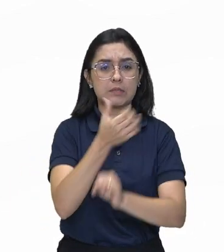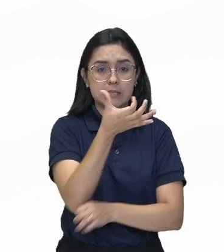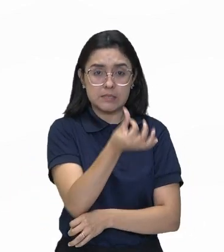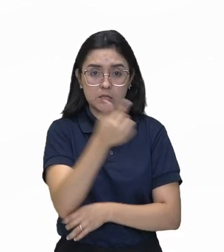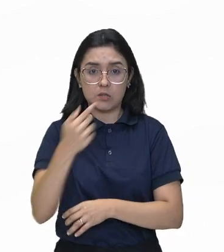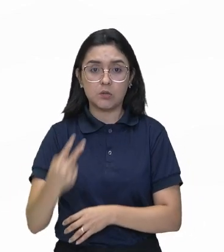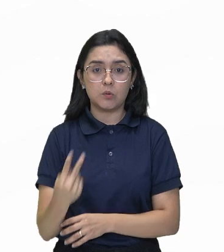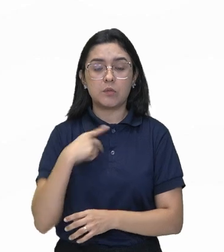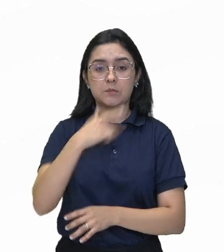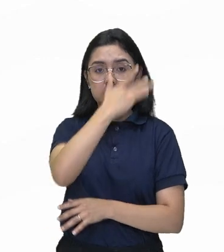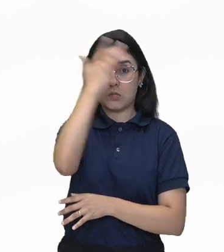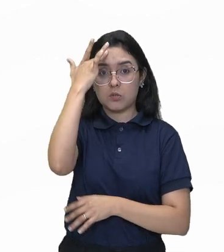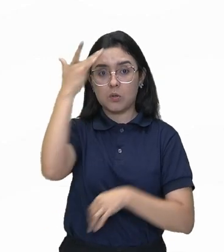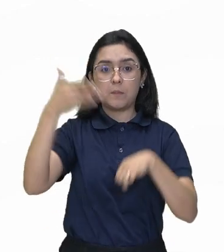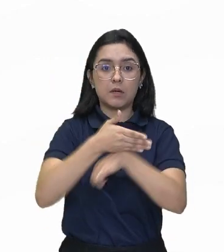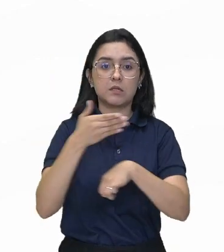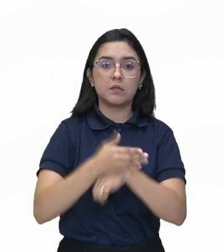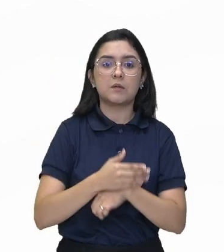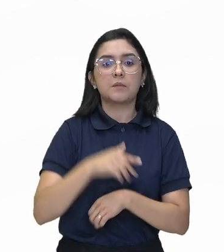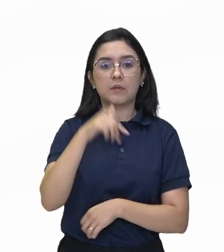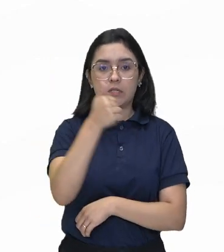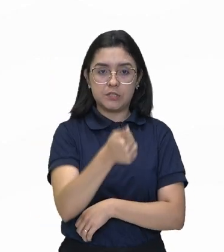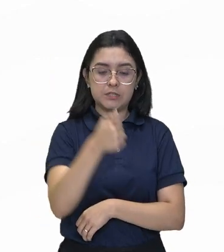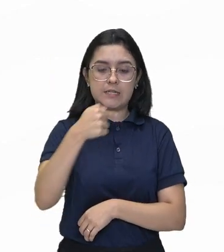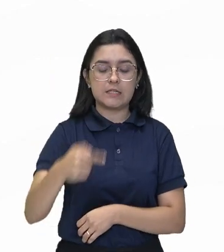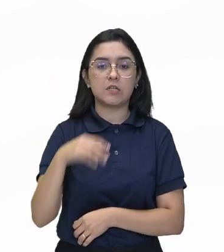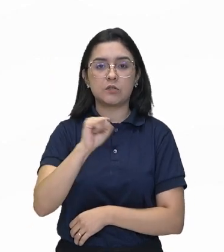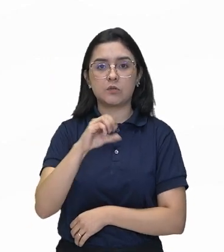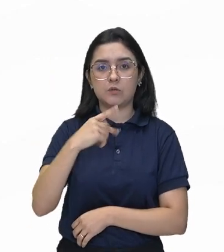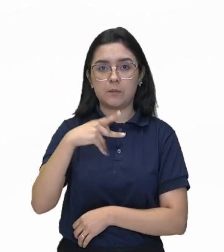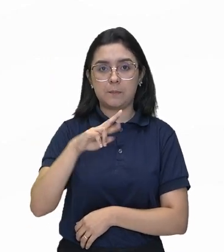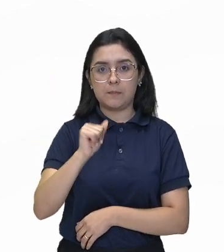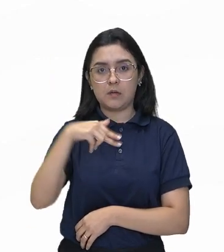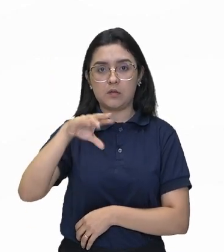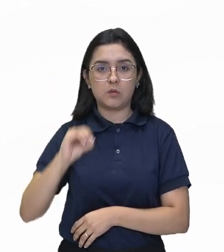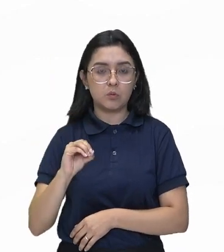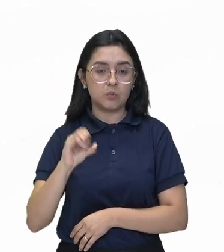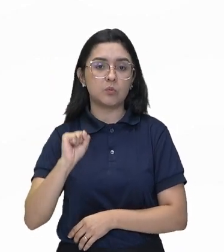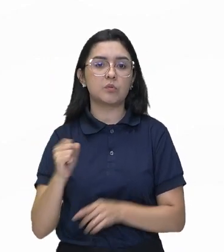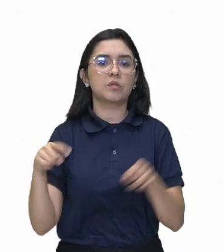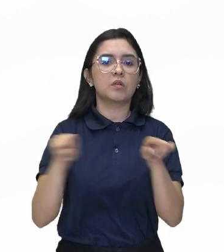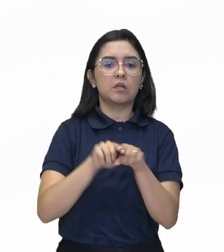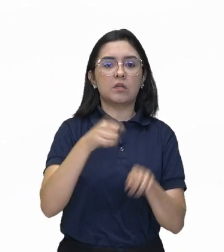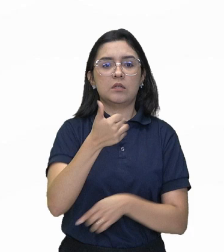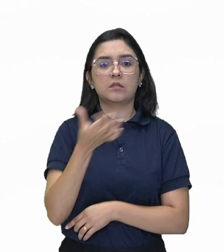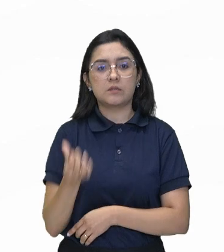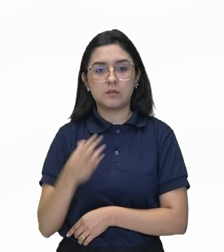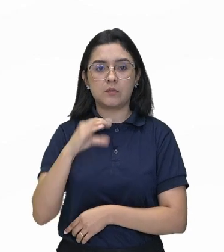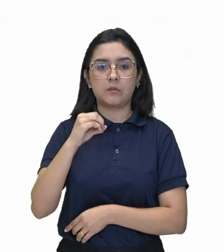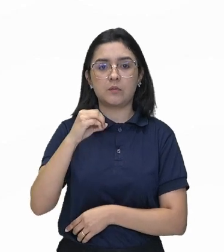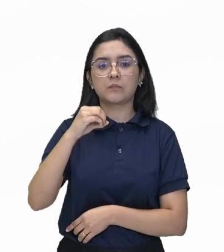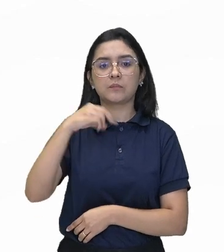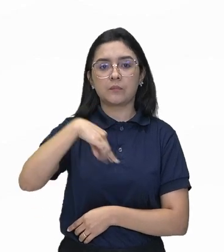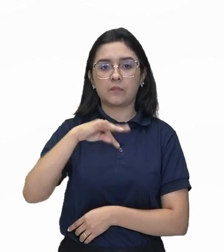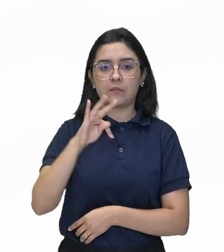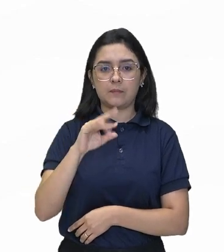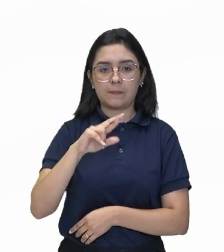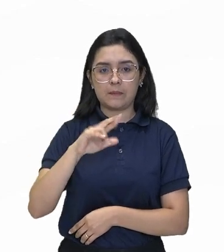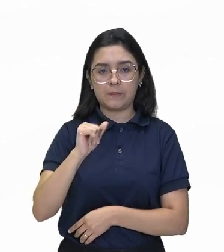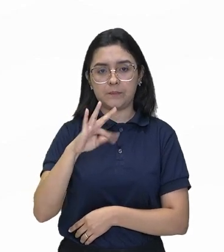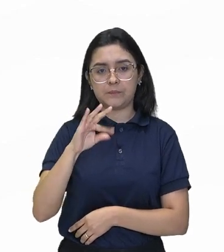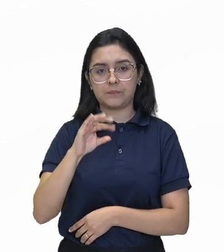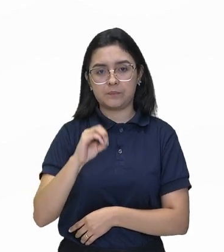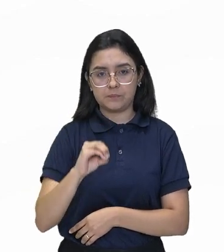62 cantores, sendo 17 sopranos, 16 contraltos, 14 tenores e